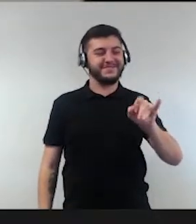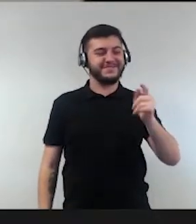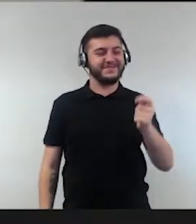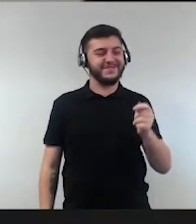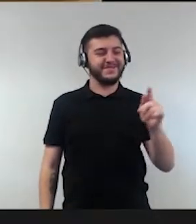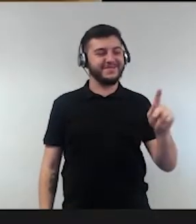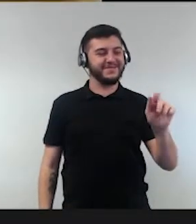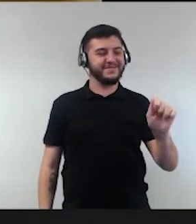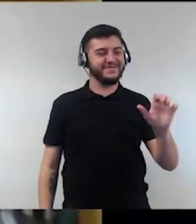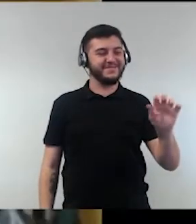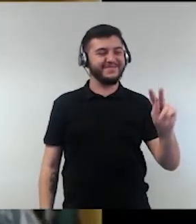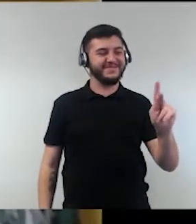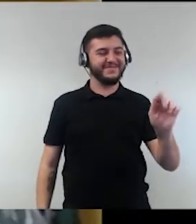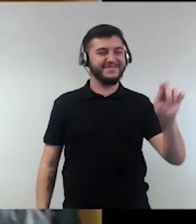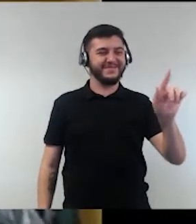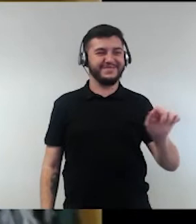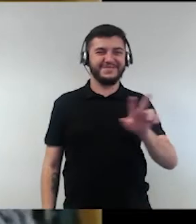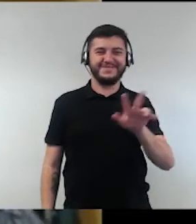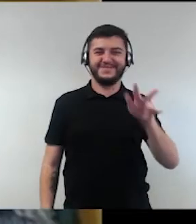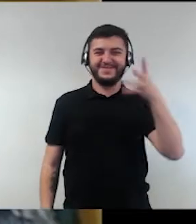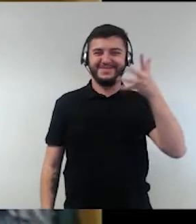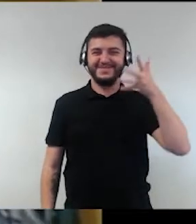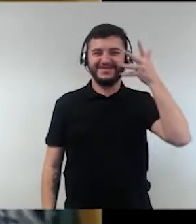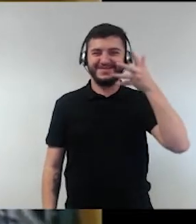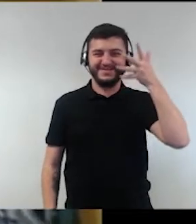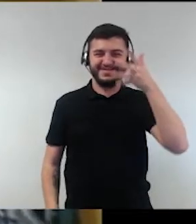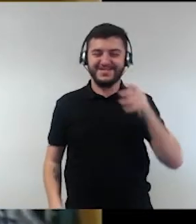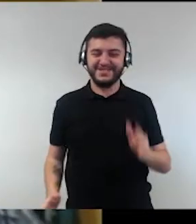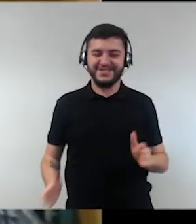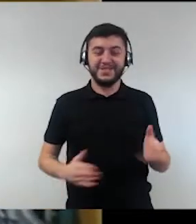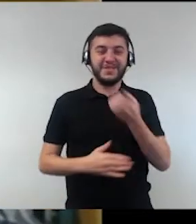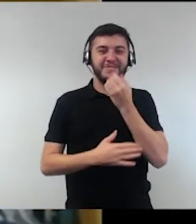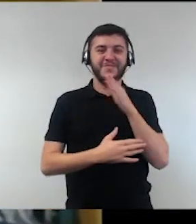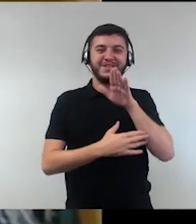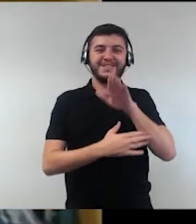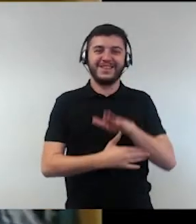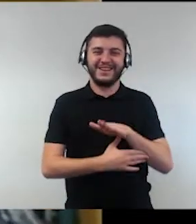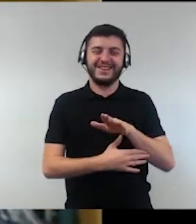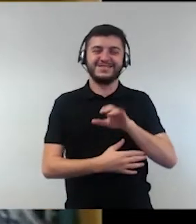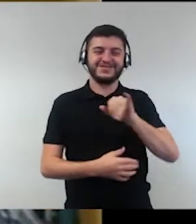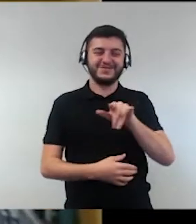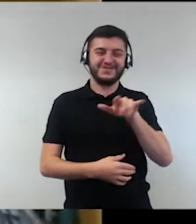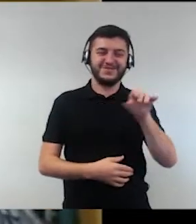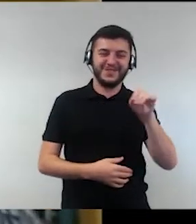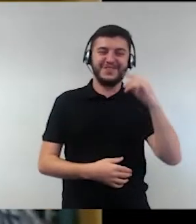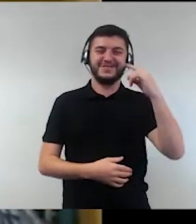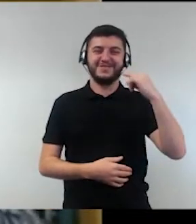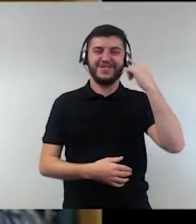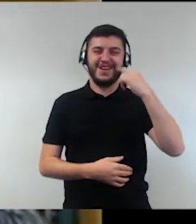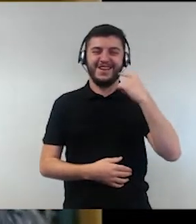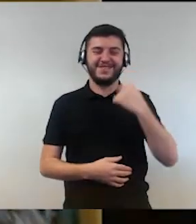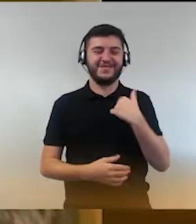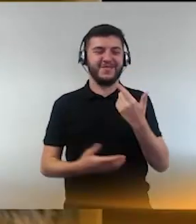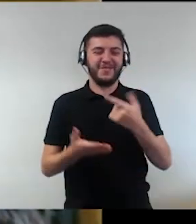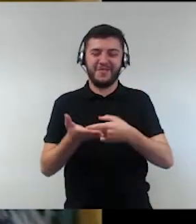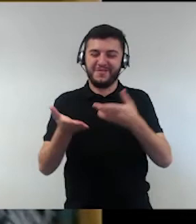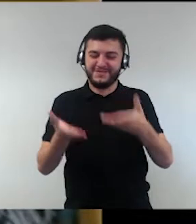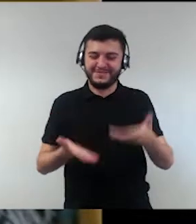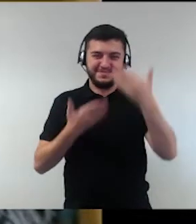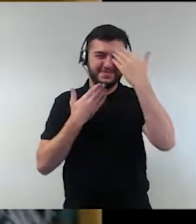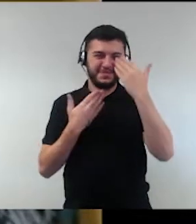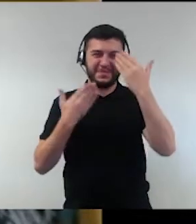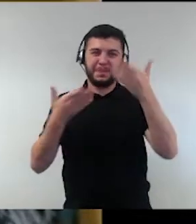Boa tarde, doutor João. Quero agradecer o convite e para mim é uma honra muito grande participar de um congresso da OAB, que é